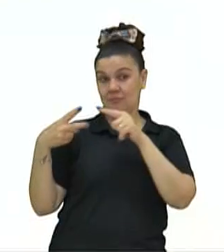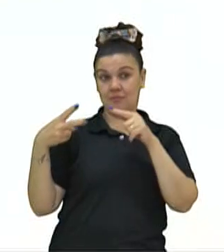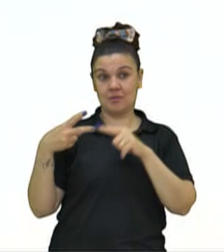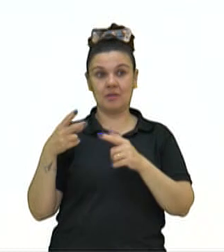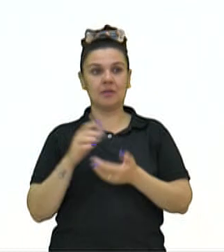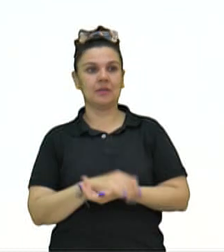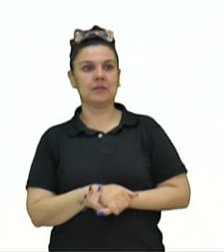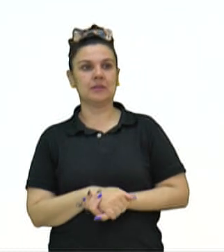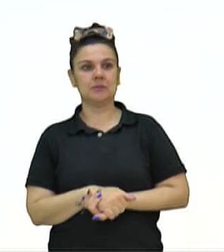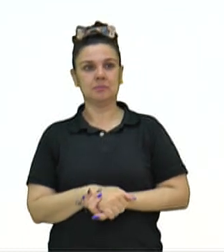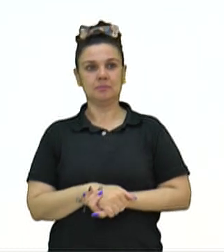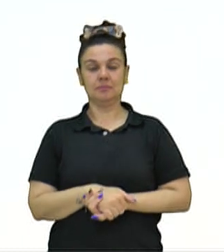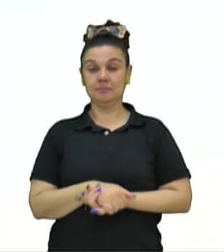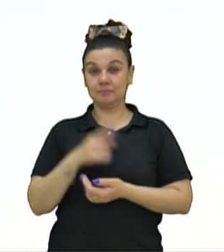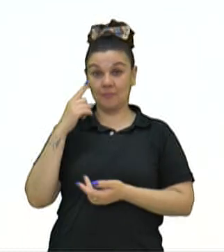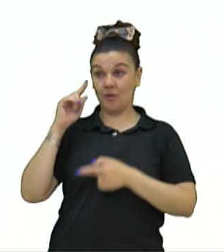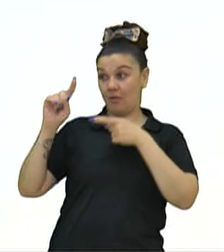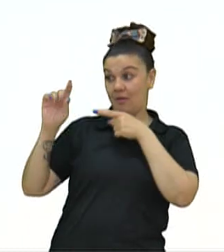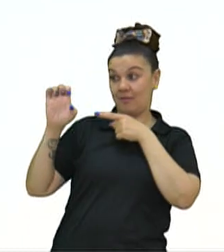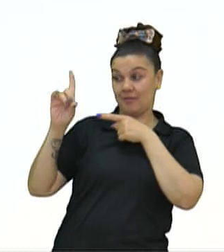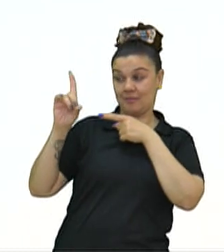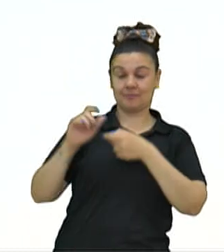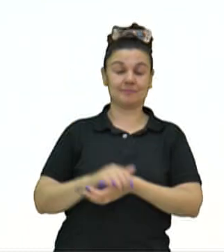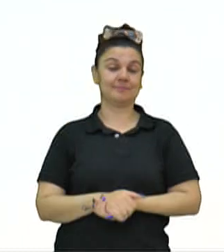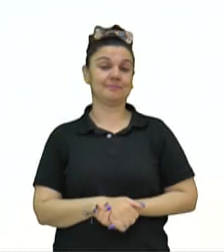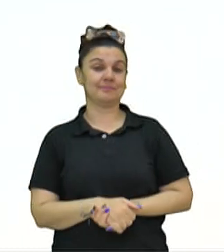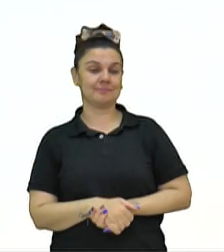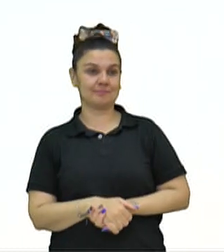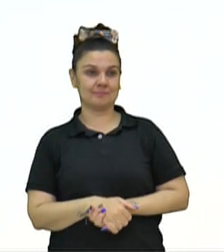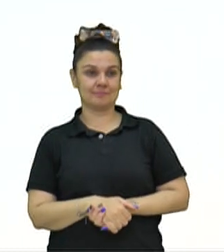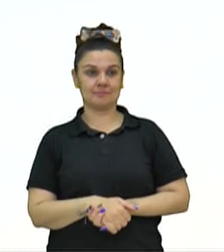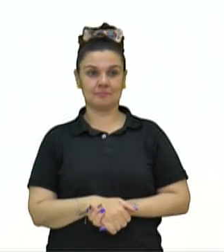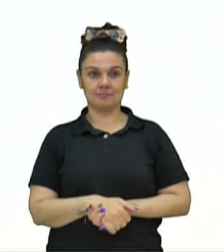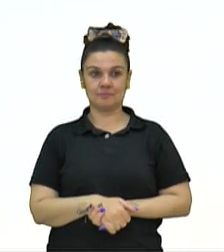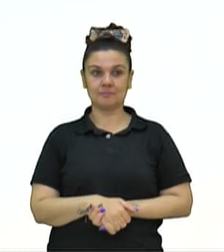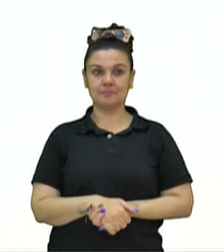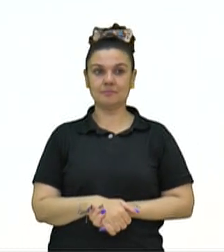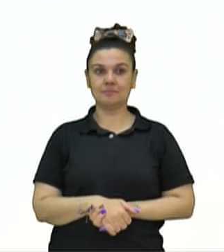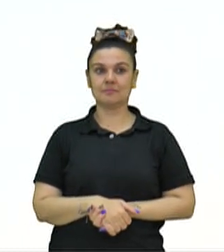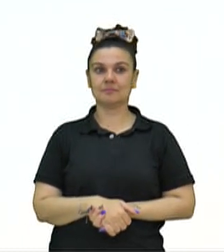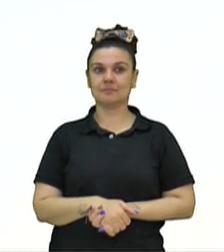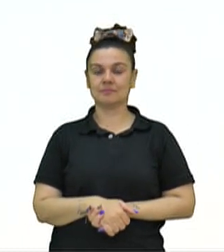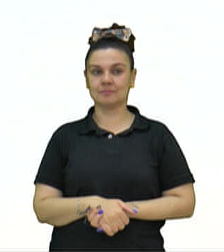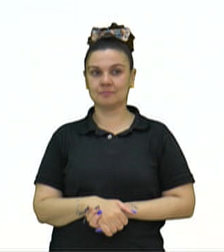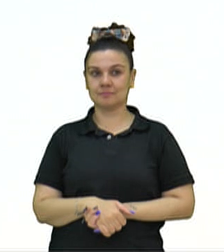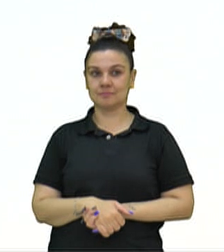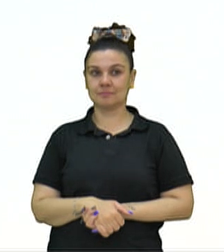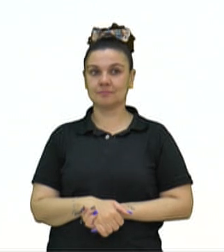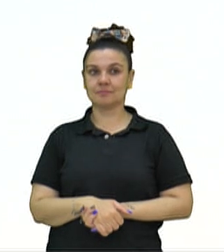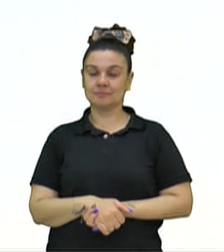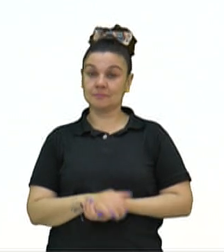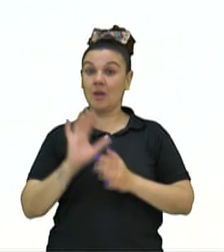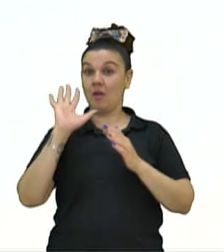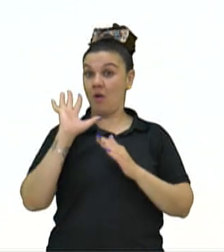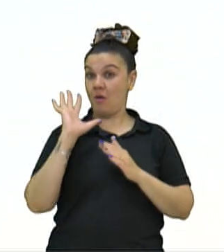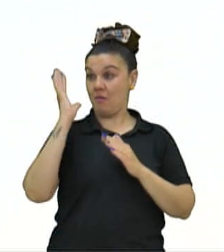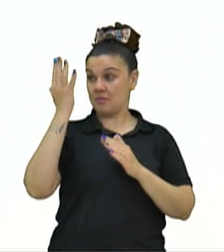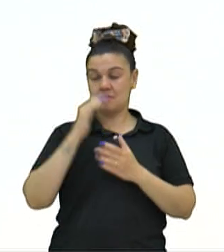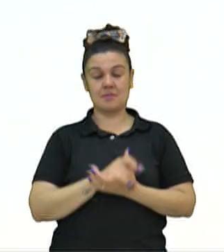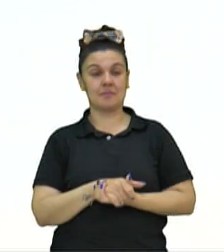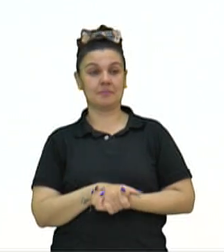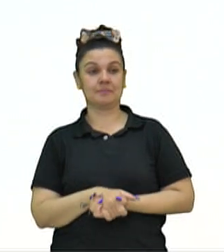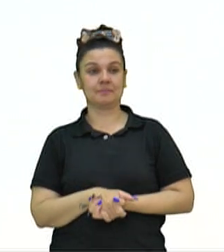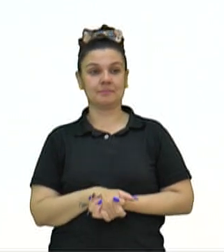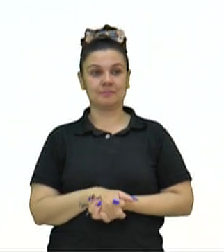tenho happen, olha lá, olha o ED. O verbo é happen, acontecer, coloquei ED, aconteceu.